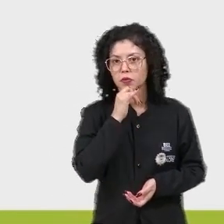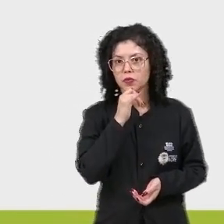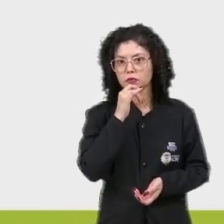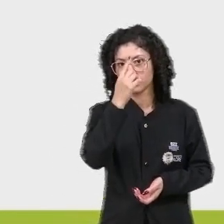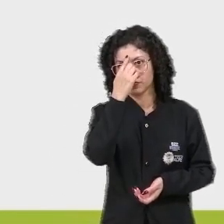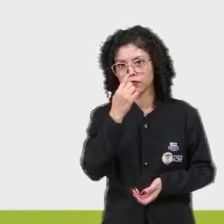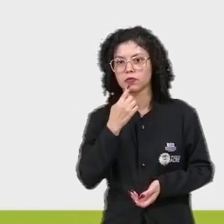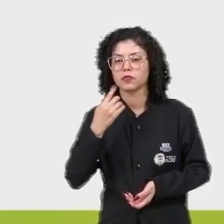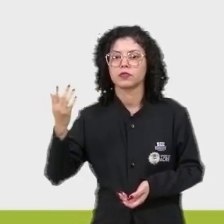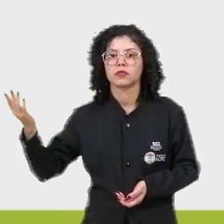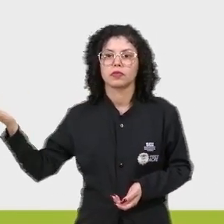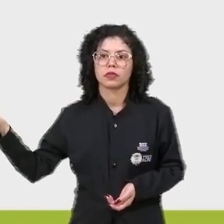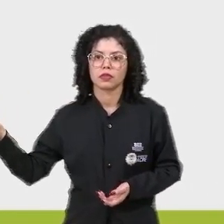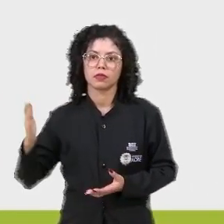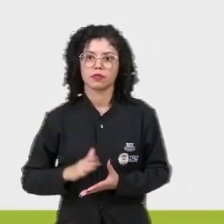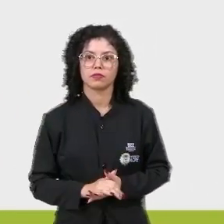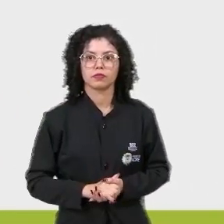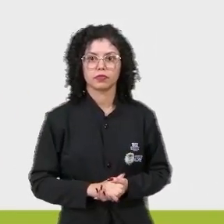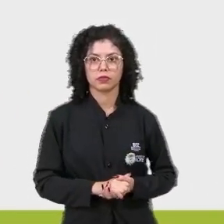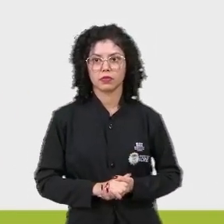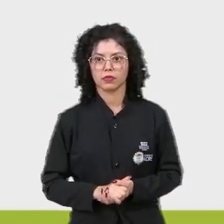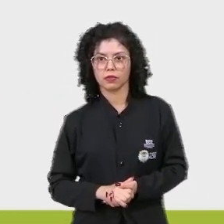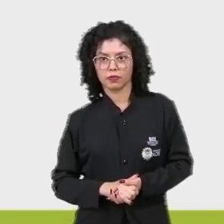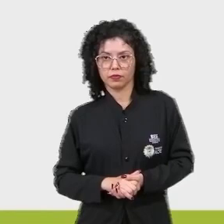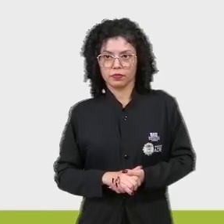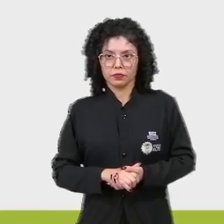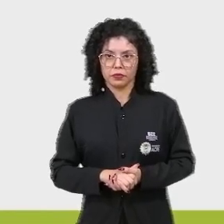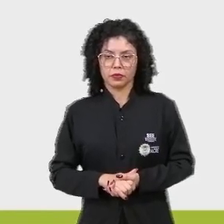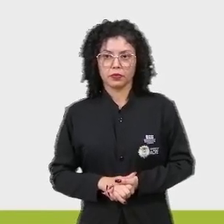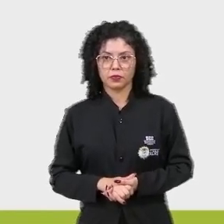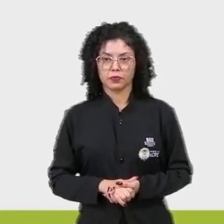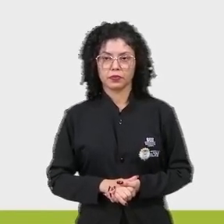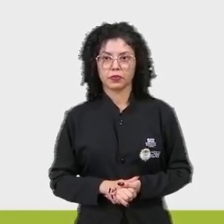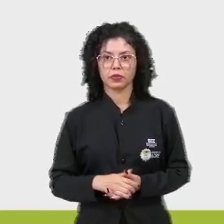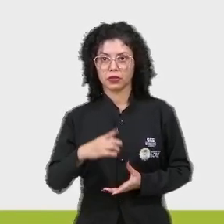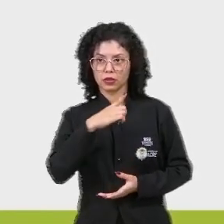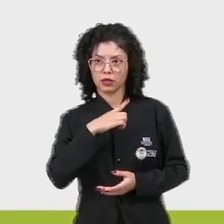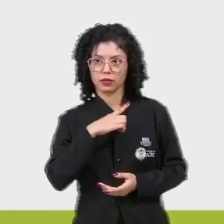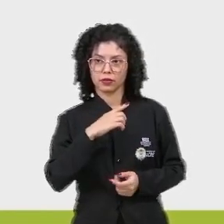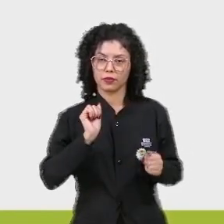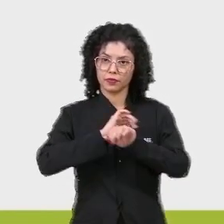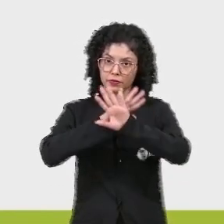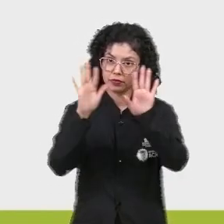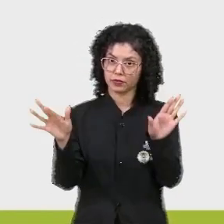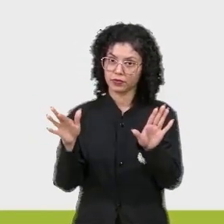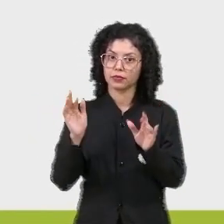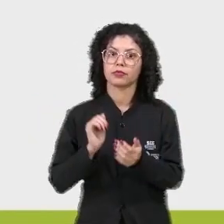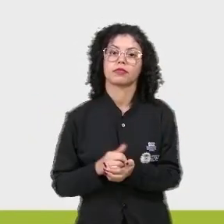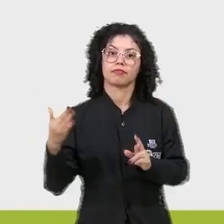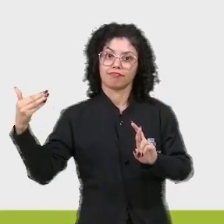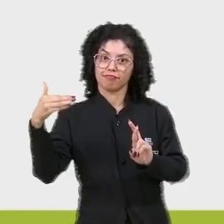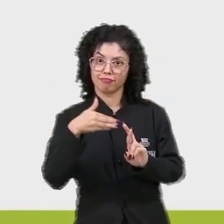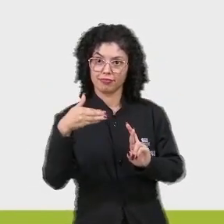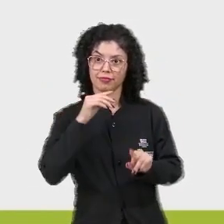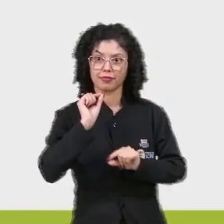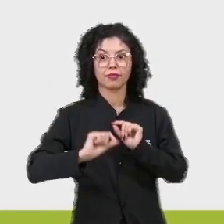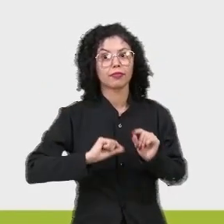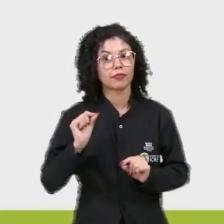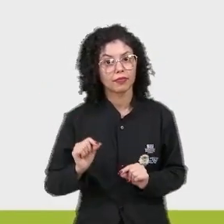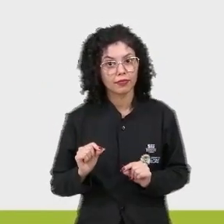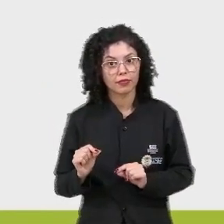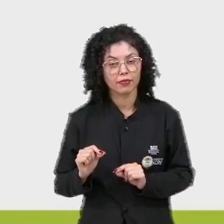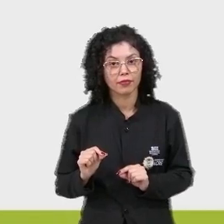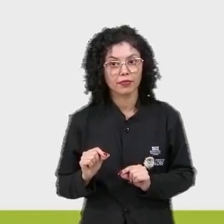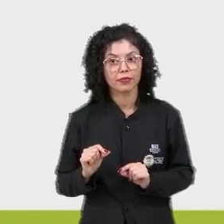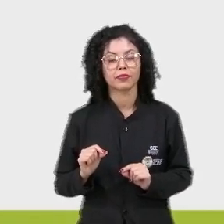na tela, nessa imagem, nós temos uma clara referência a